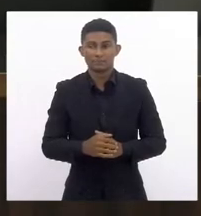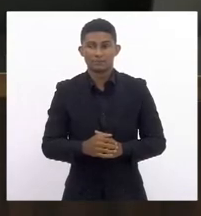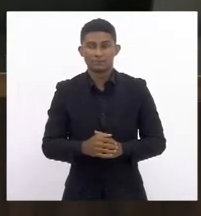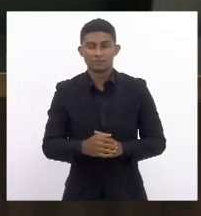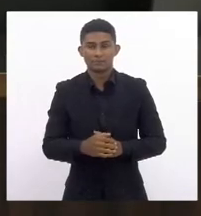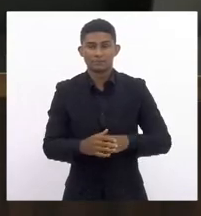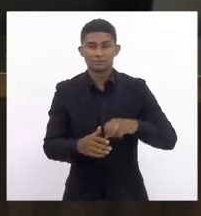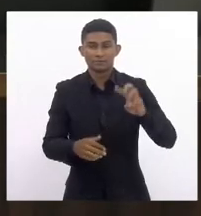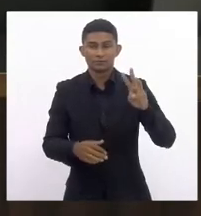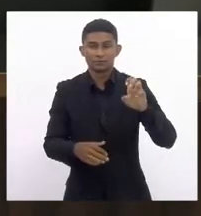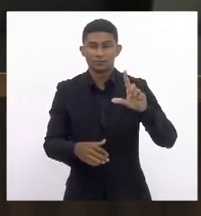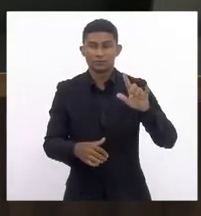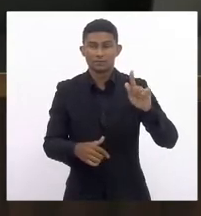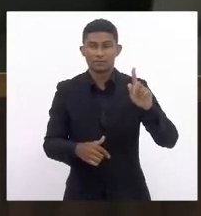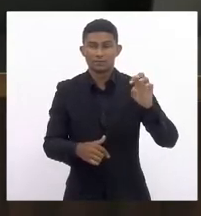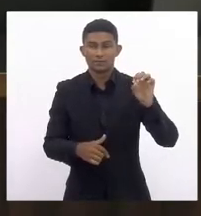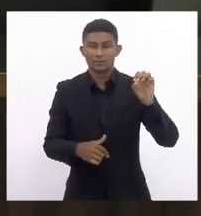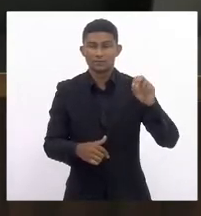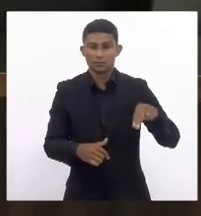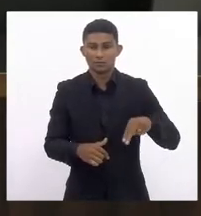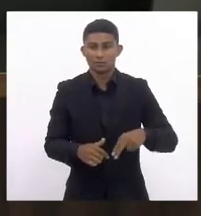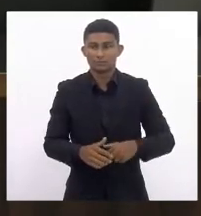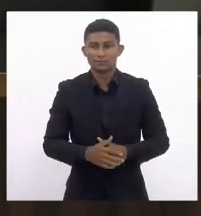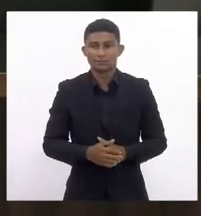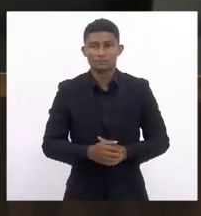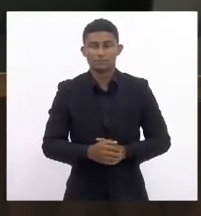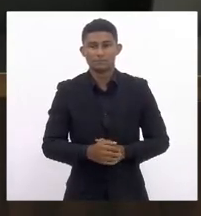deputado Wellington José,